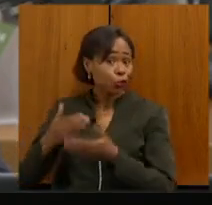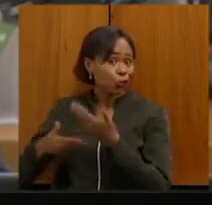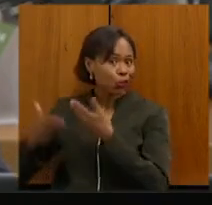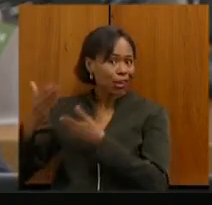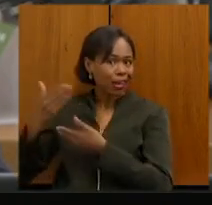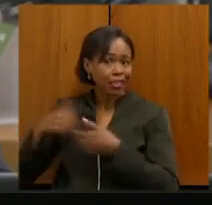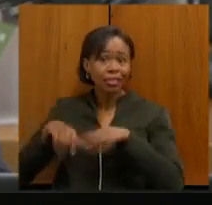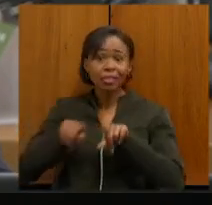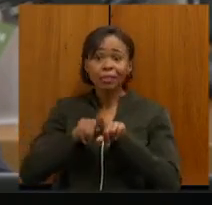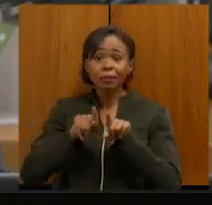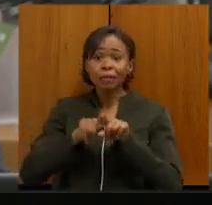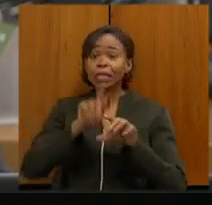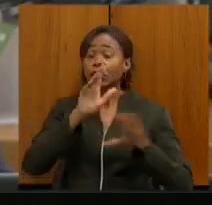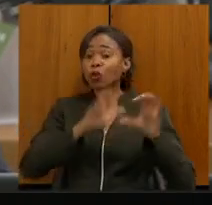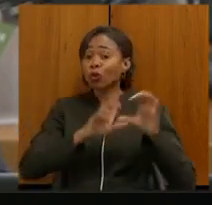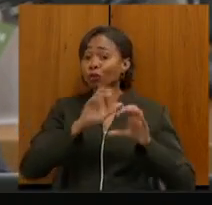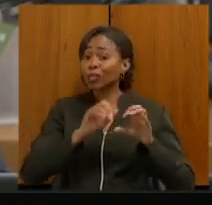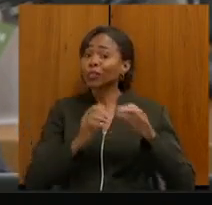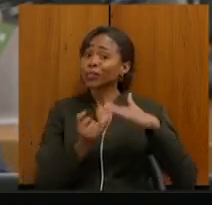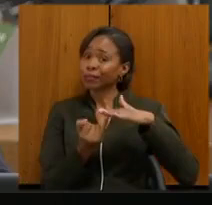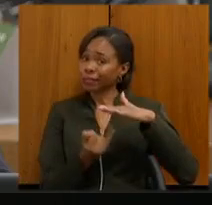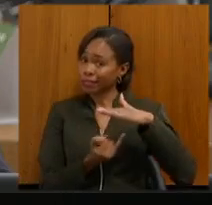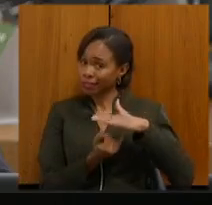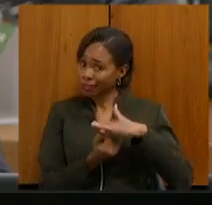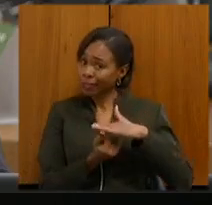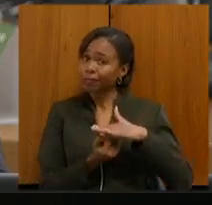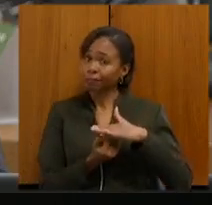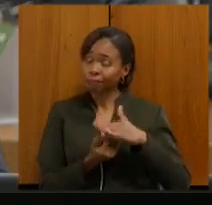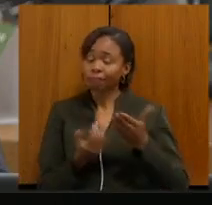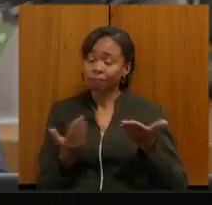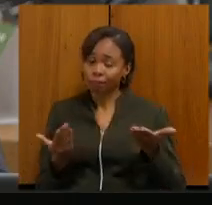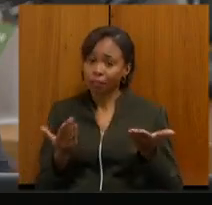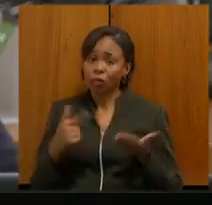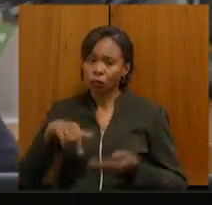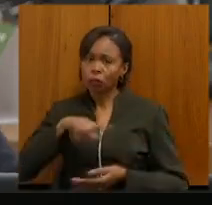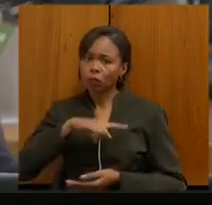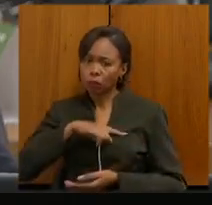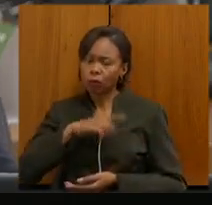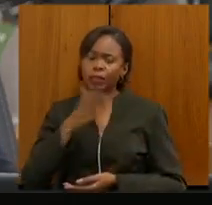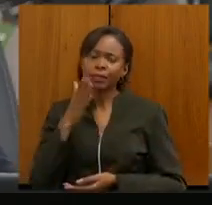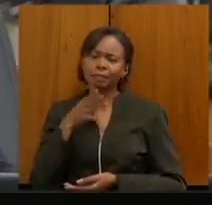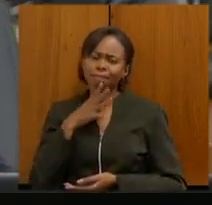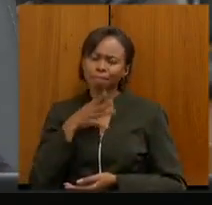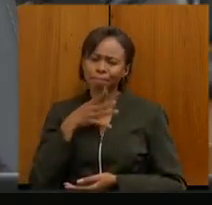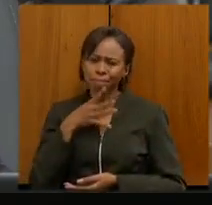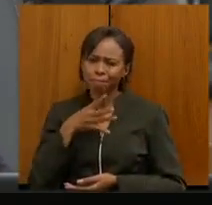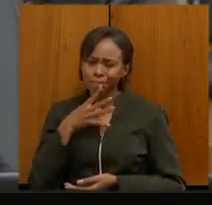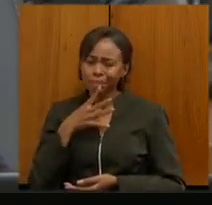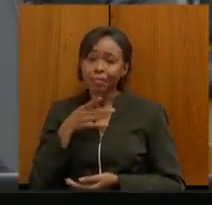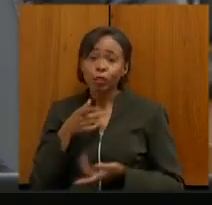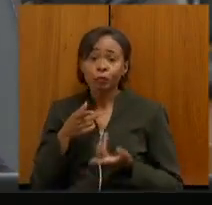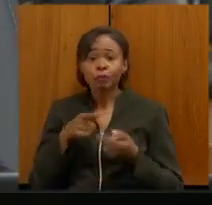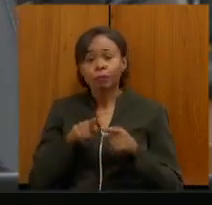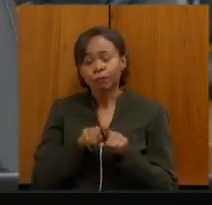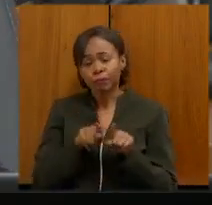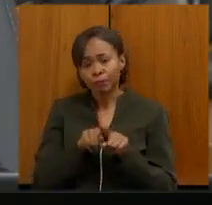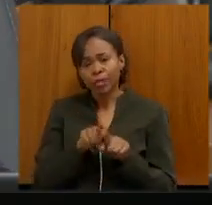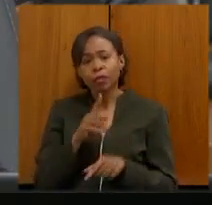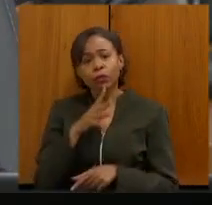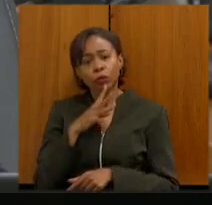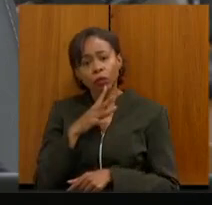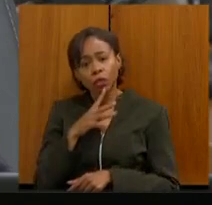institucionais de interesses então a gente tá não só sabendo de tudo isso mas sabendo também